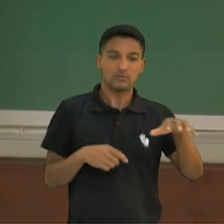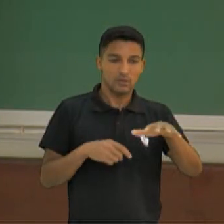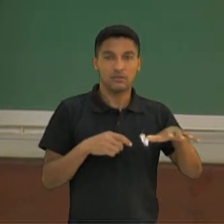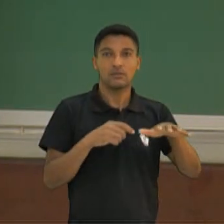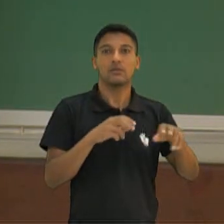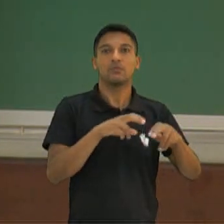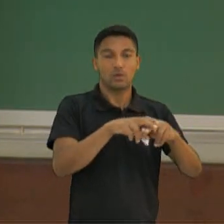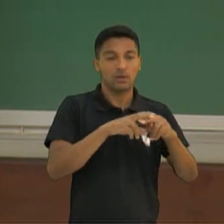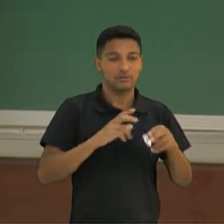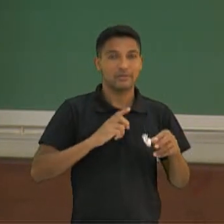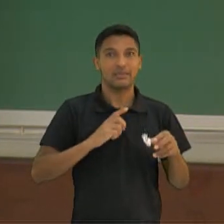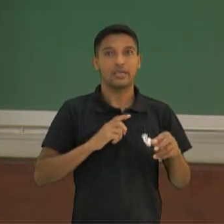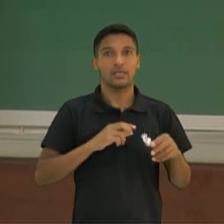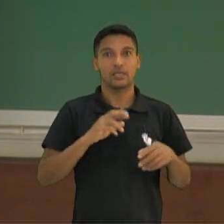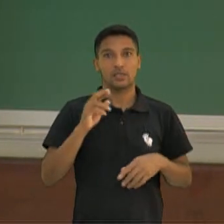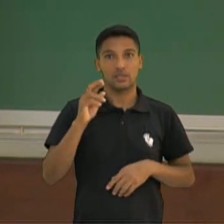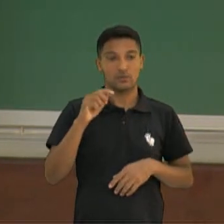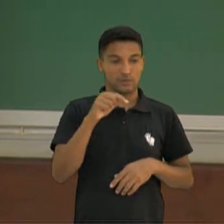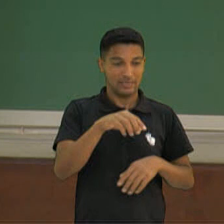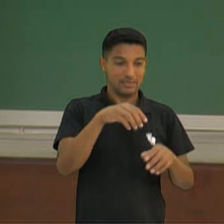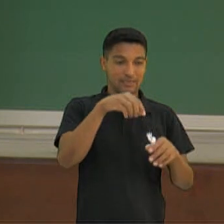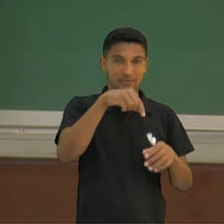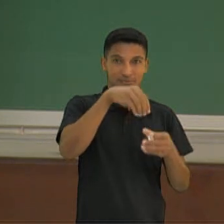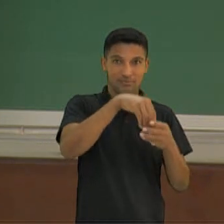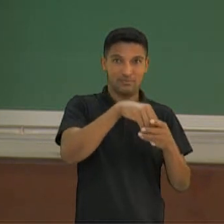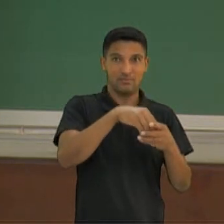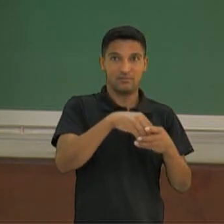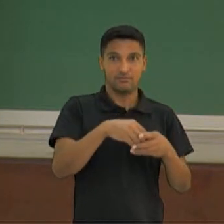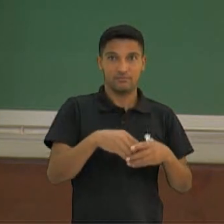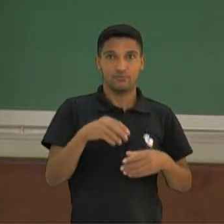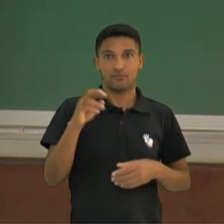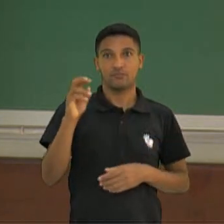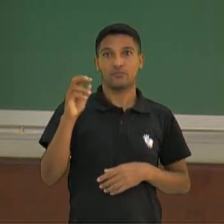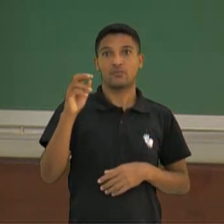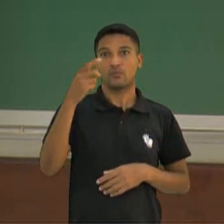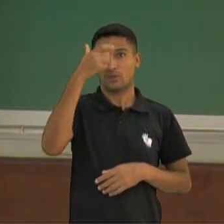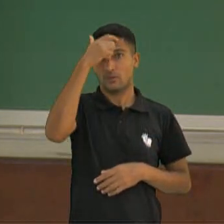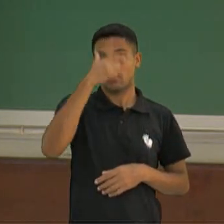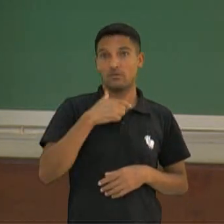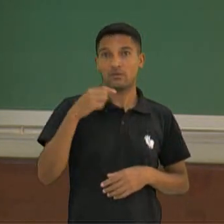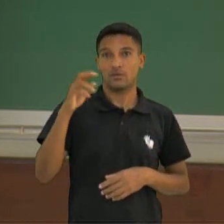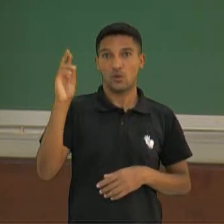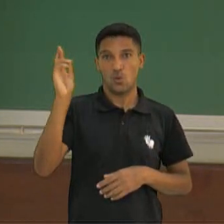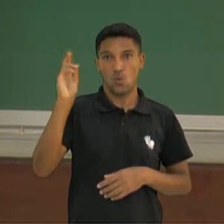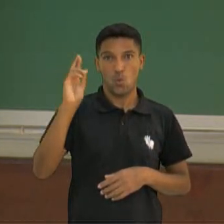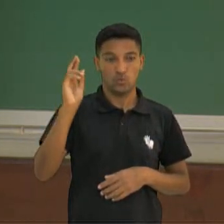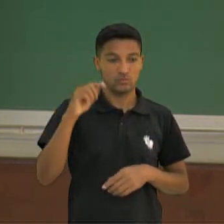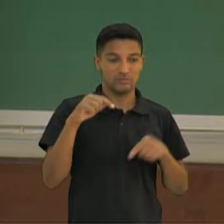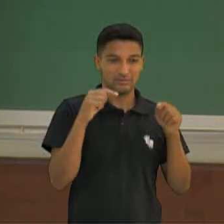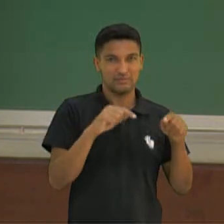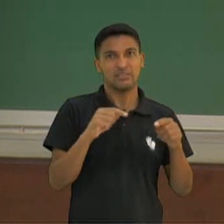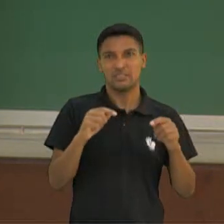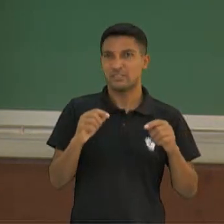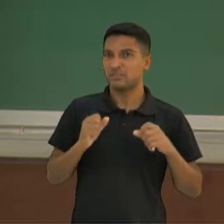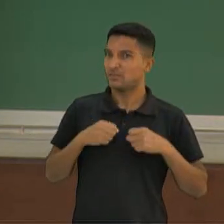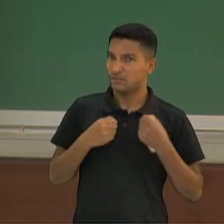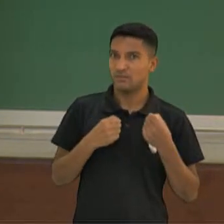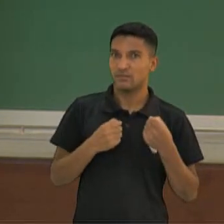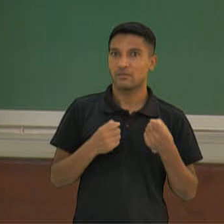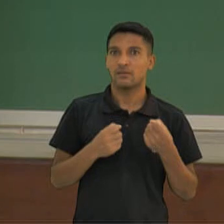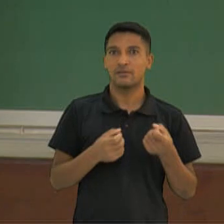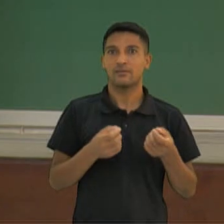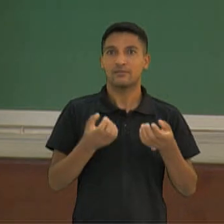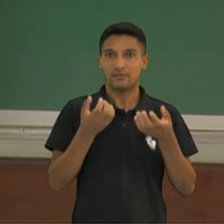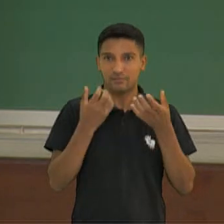que defendem, né, o domínio russo, a ocupação de certa parte do território. E os protestos violentos, né, já mataram